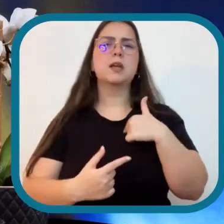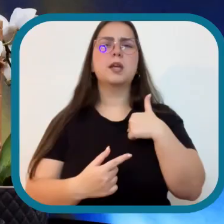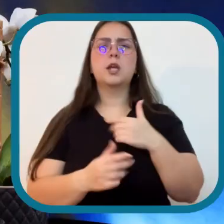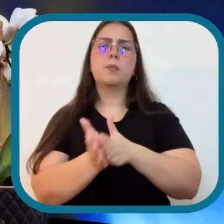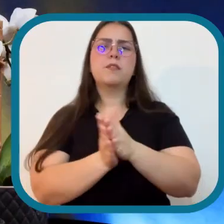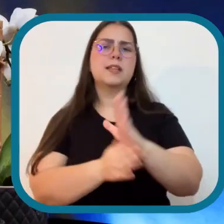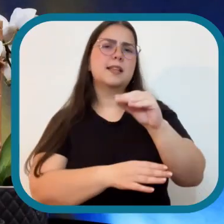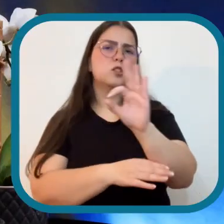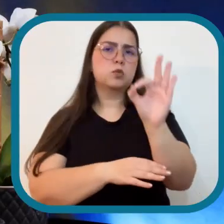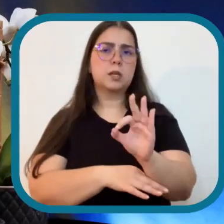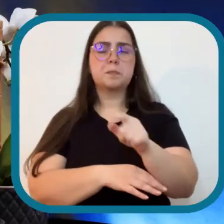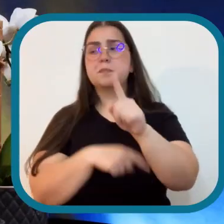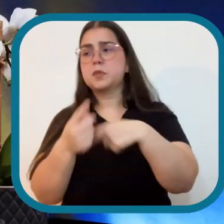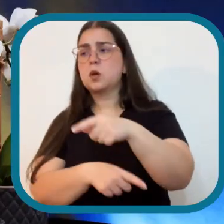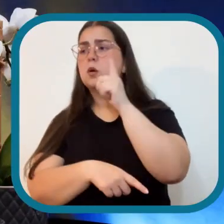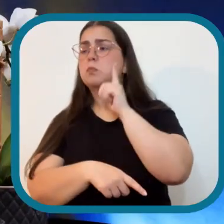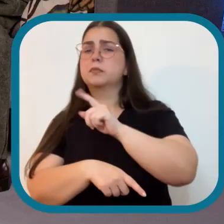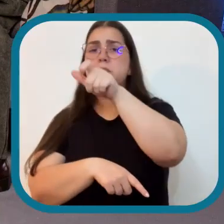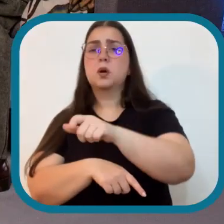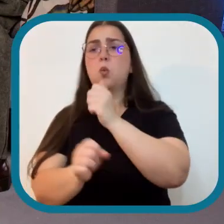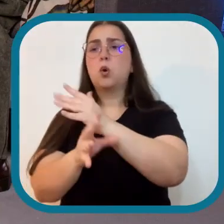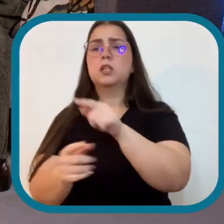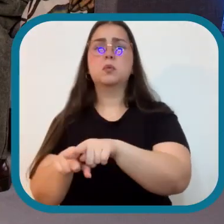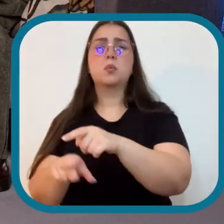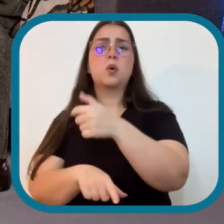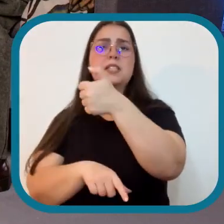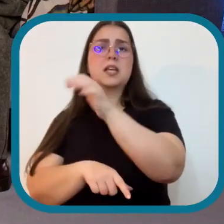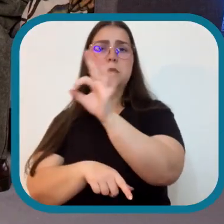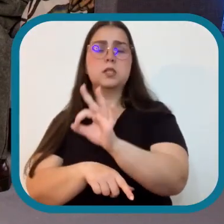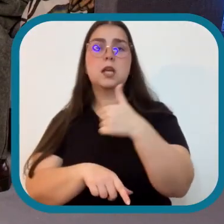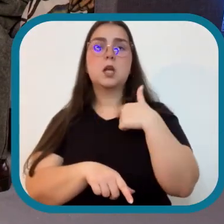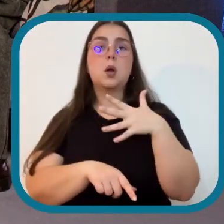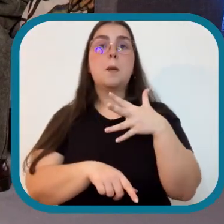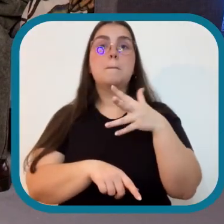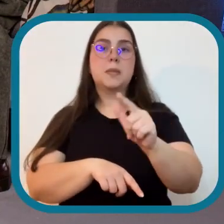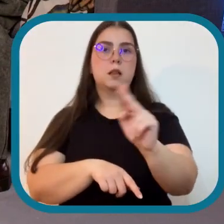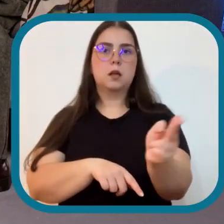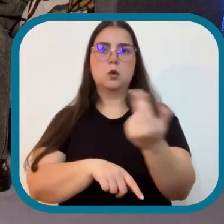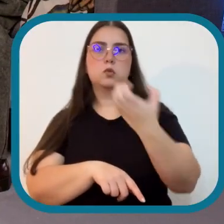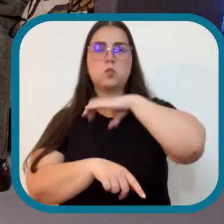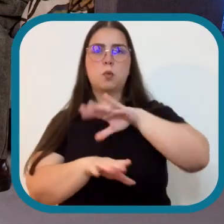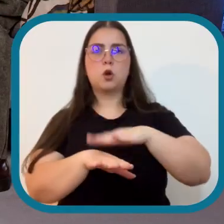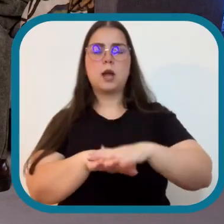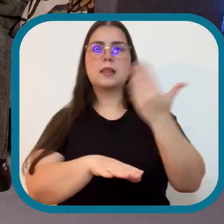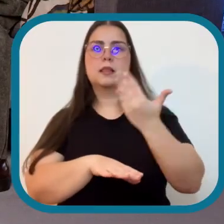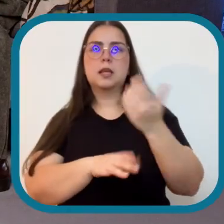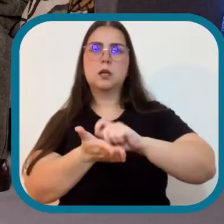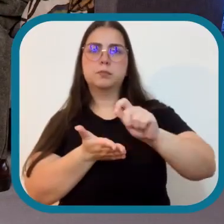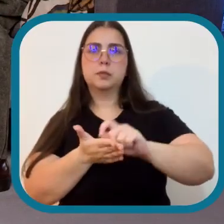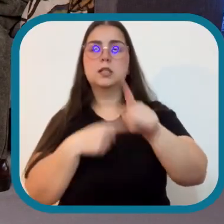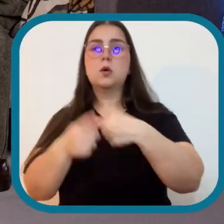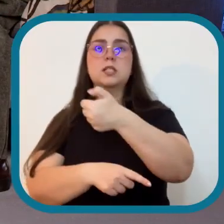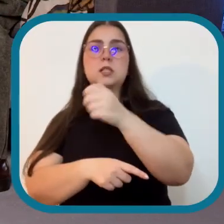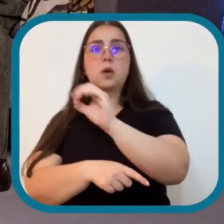eu utilizei 10%, o autor utilizou 5%, ótimo. Eu recebo 1000 de direitos de autor deste livro. Então 50 vão para um